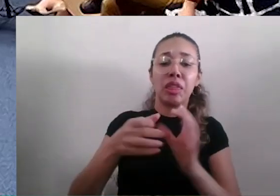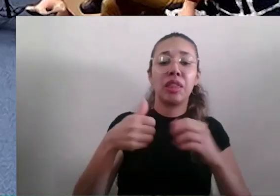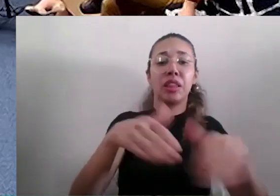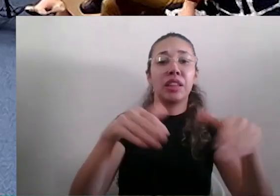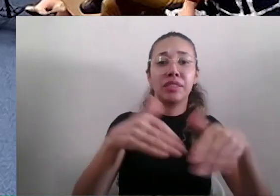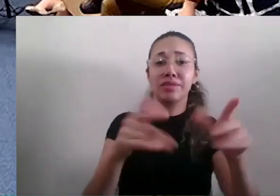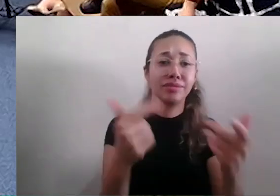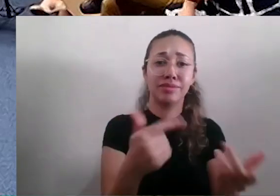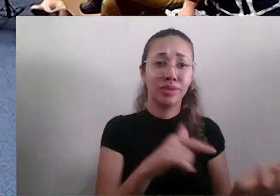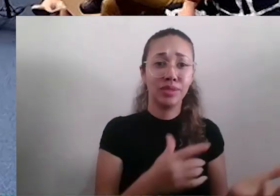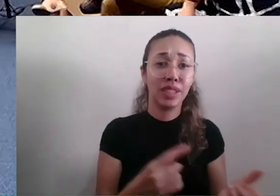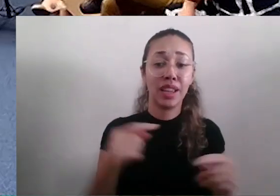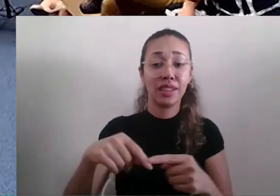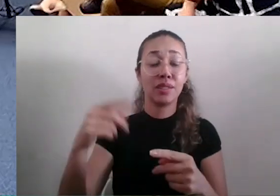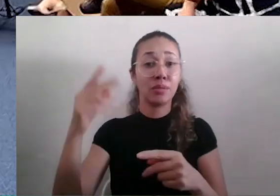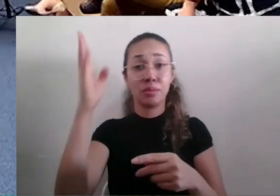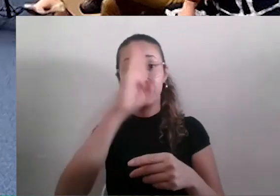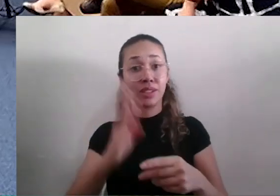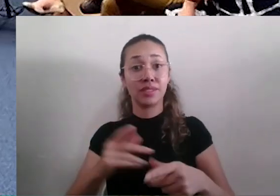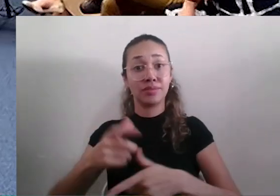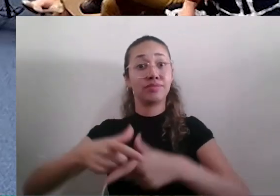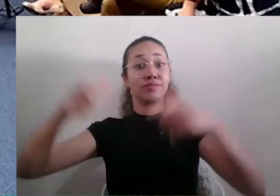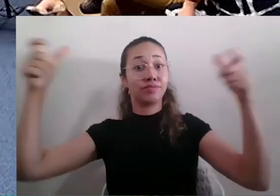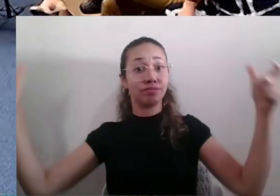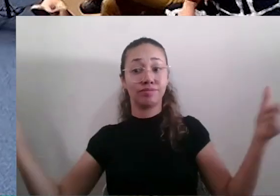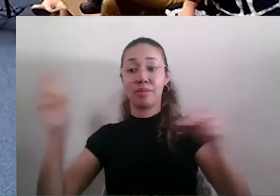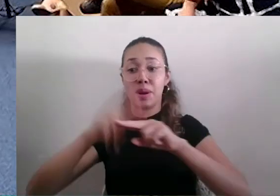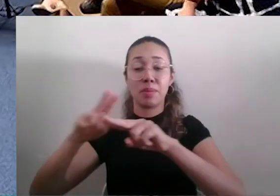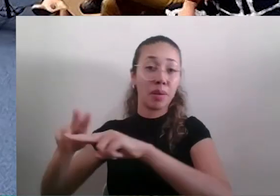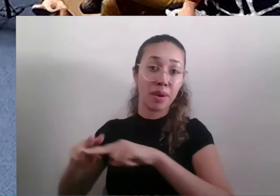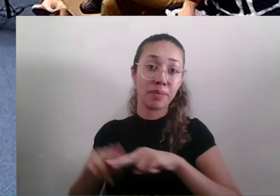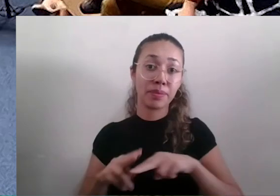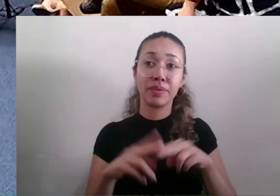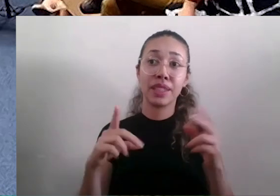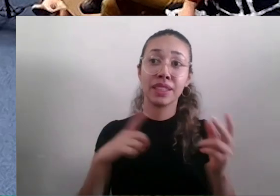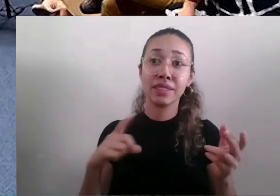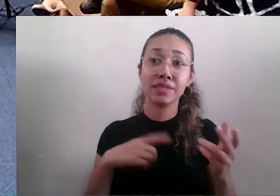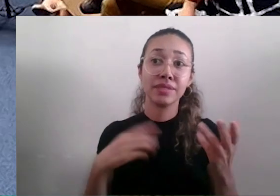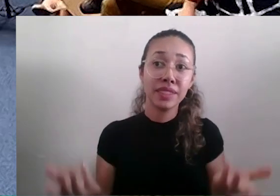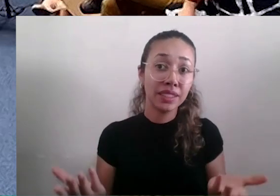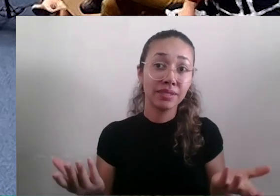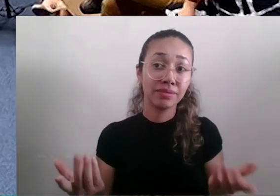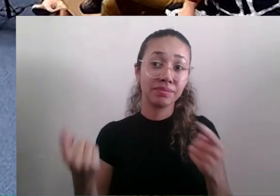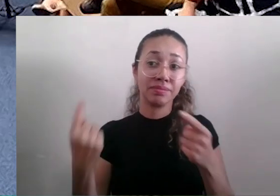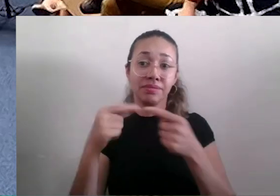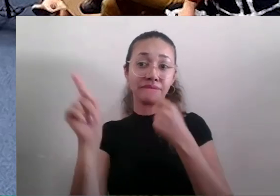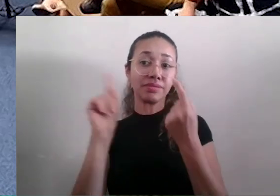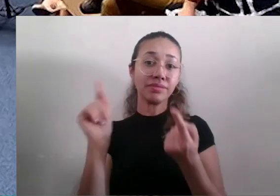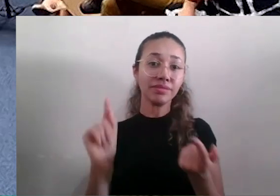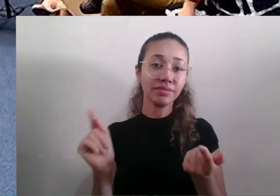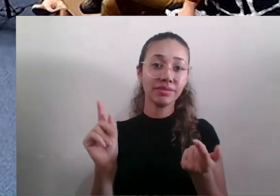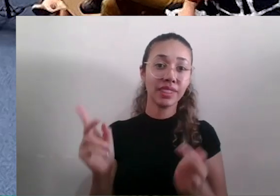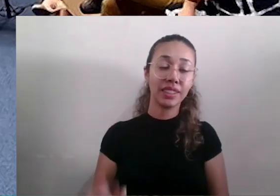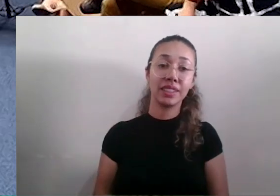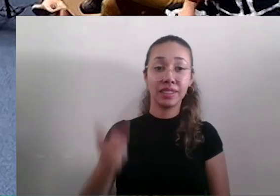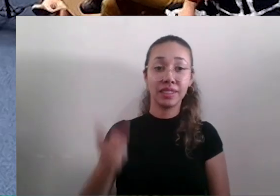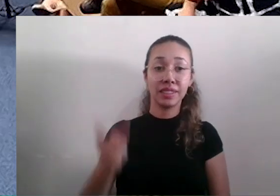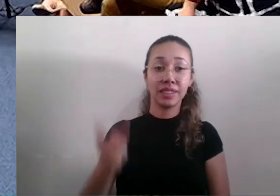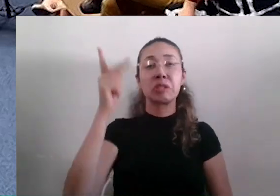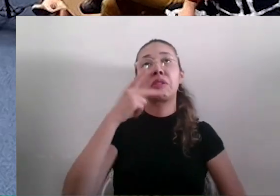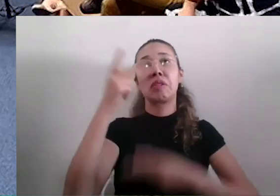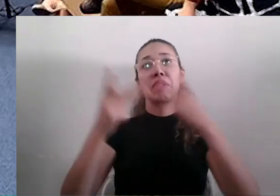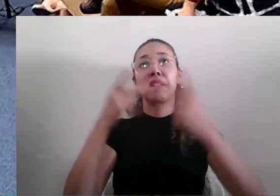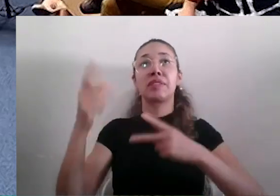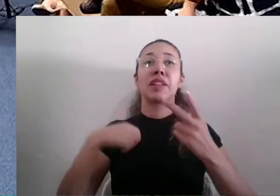coisas se juntam né como é que isso então qual é a contradição que tem aí e as pessoas diziam isso o Brasil é o país impunidade